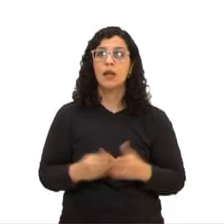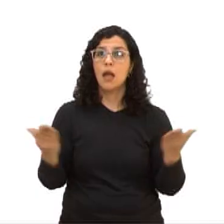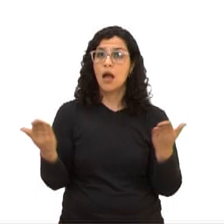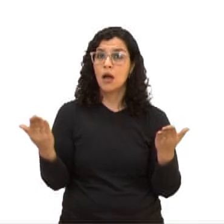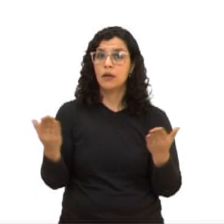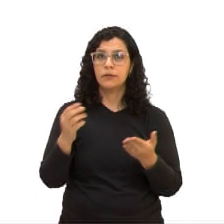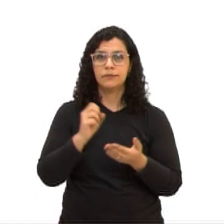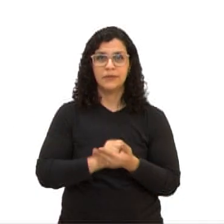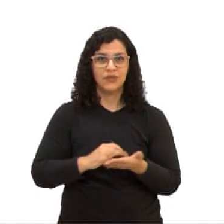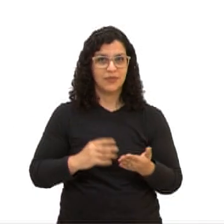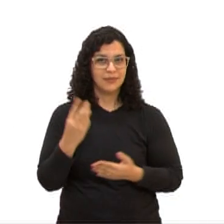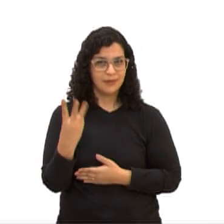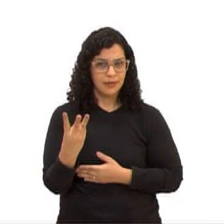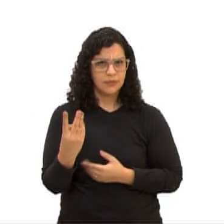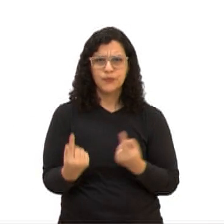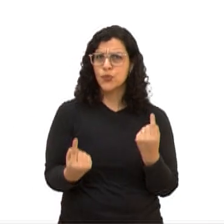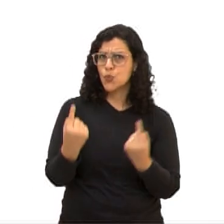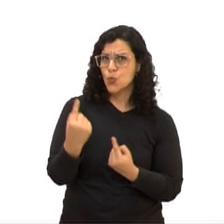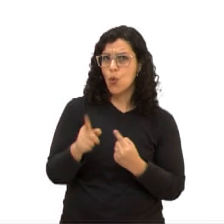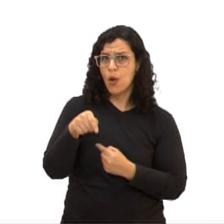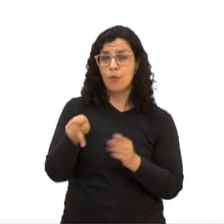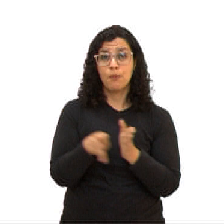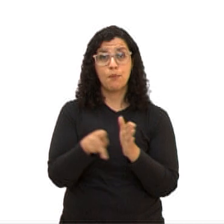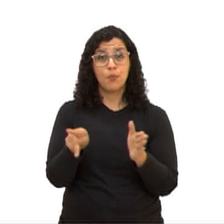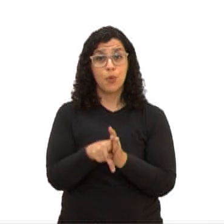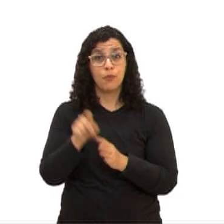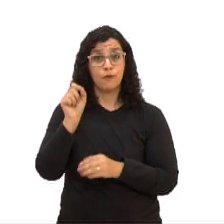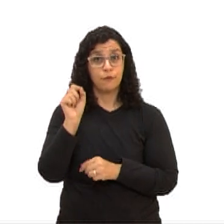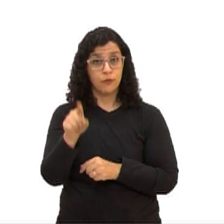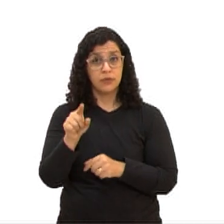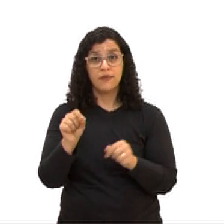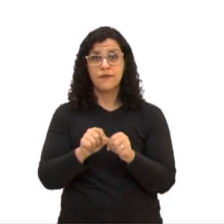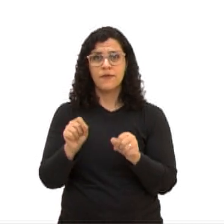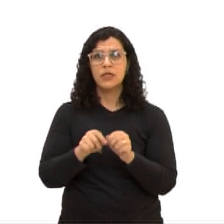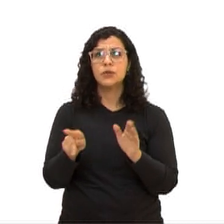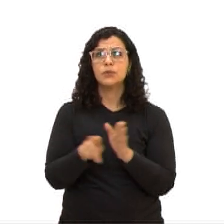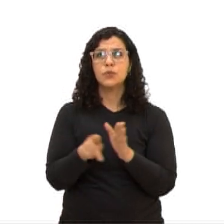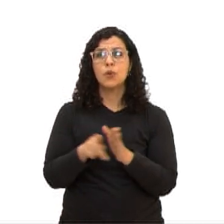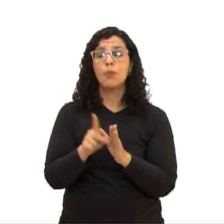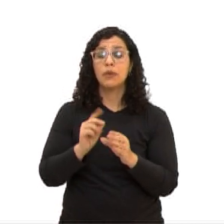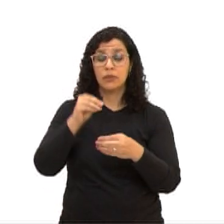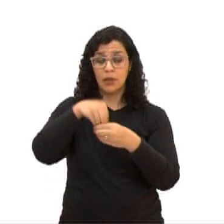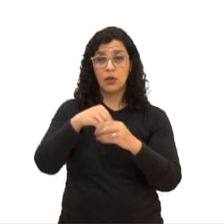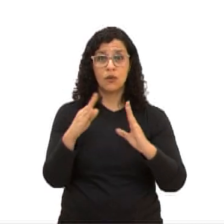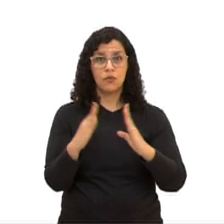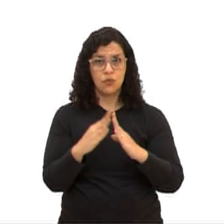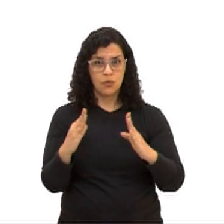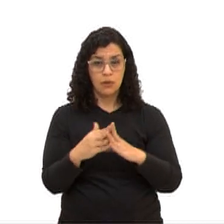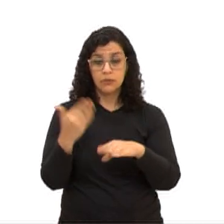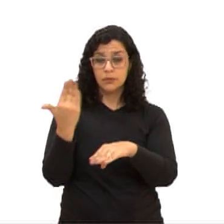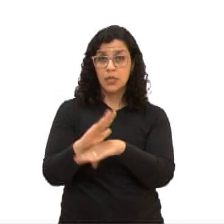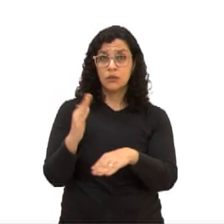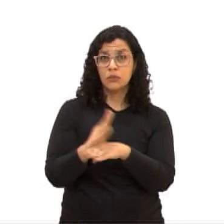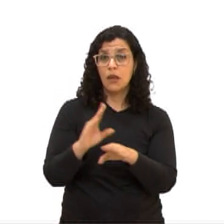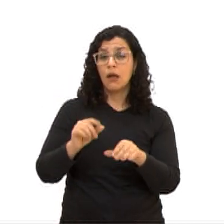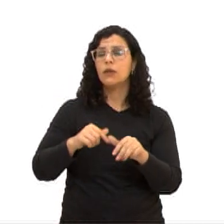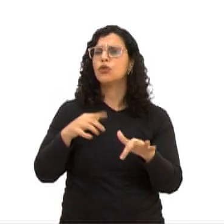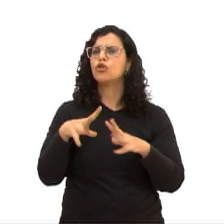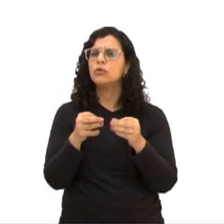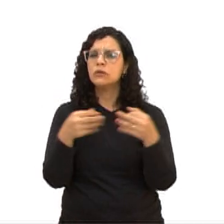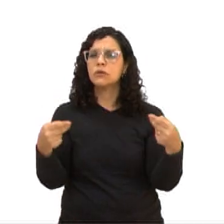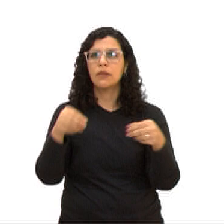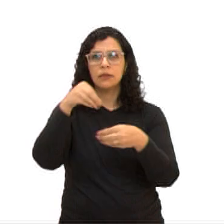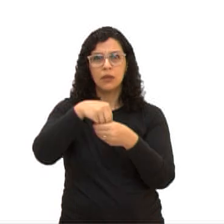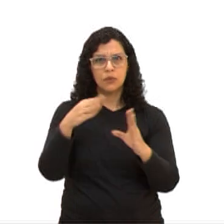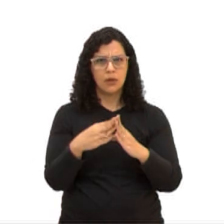E agora, quais são as atividades que realizas em tu casa para ajudar em las tarefas